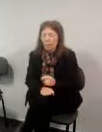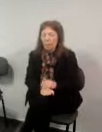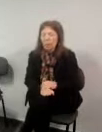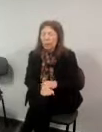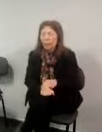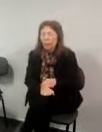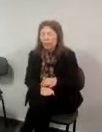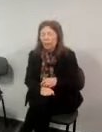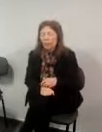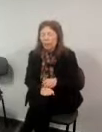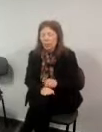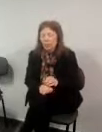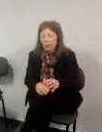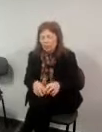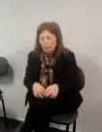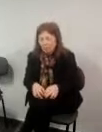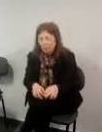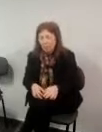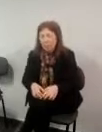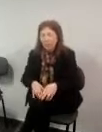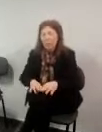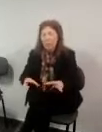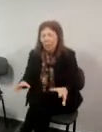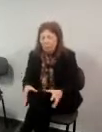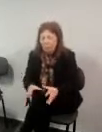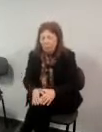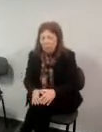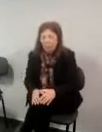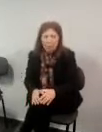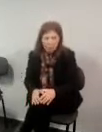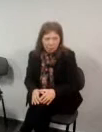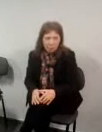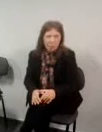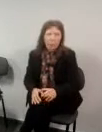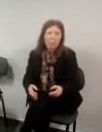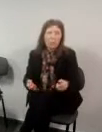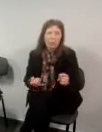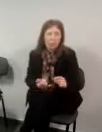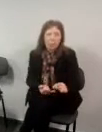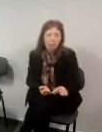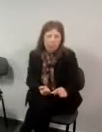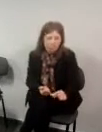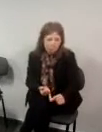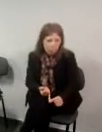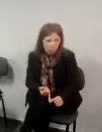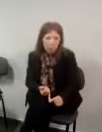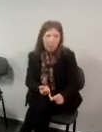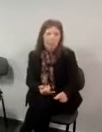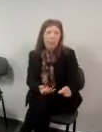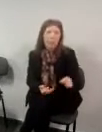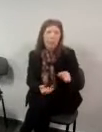início. A gente trabalha na Casa Espírita integrado com os demais serviços da casa. Então, para isso, passa pelo